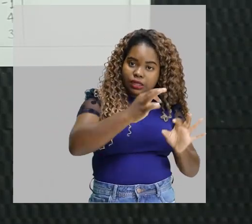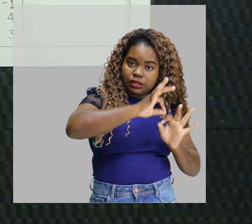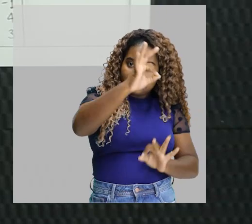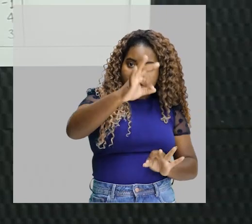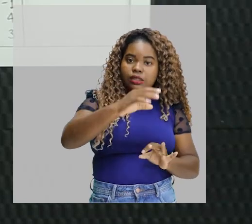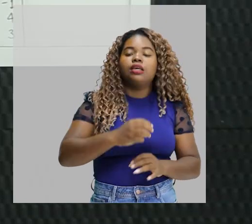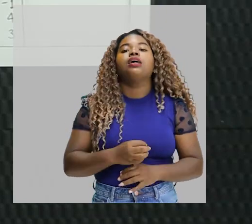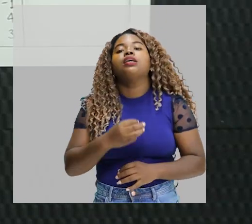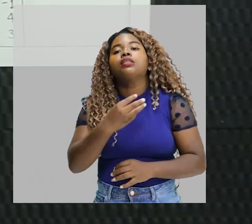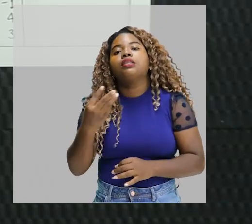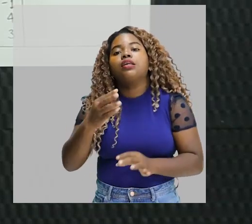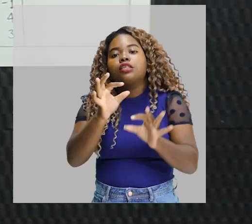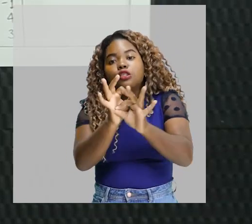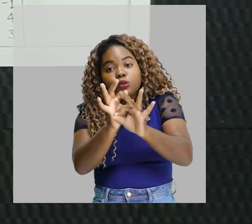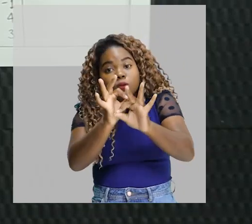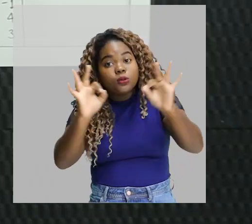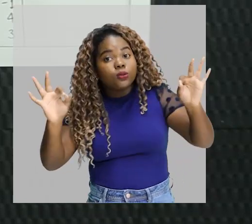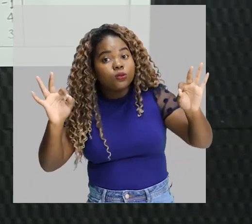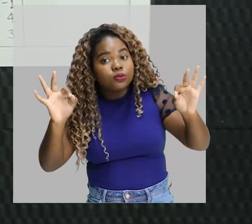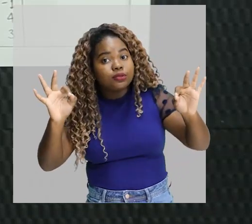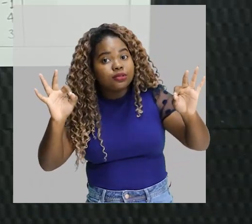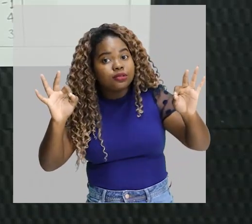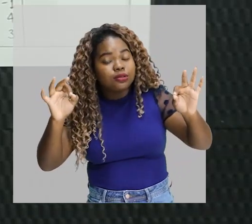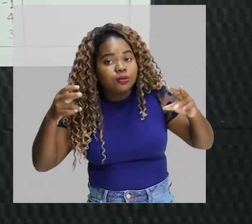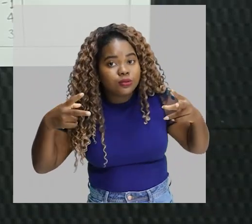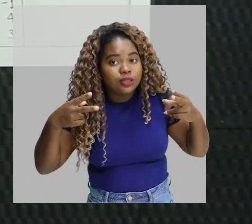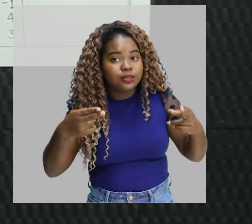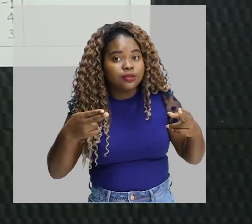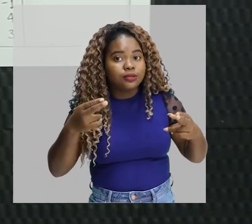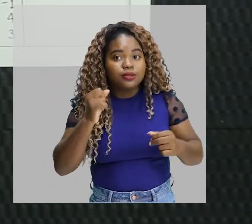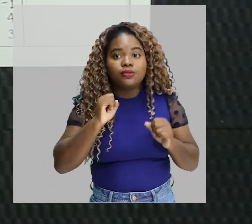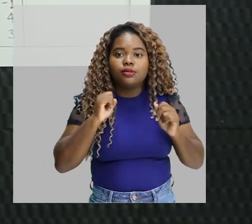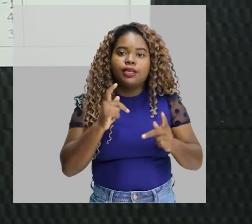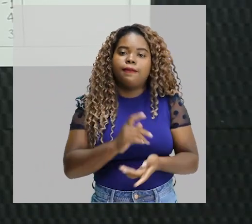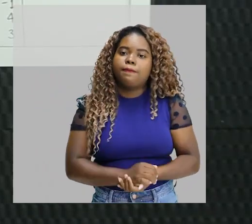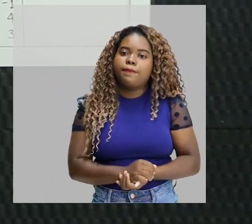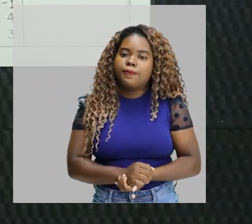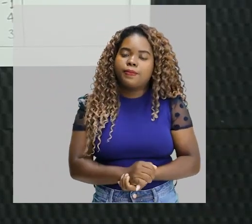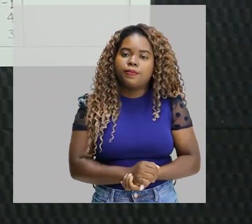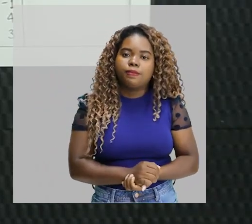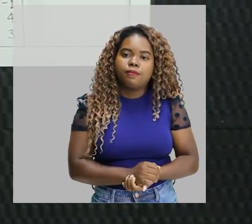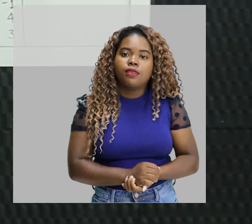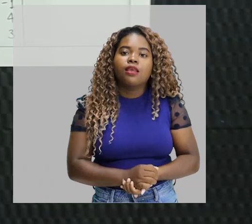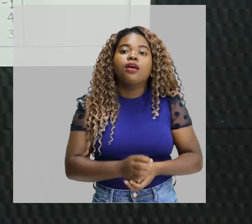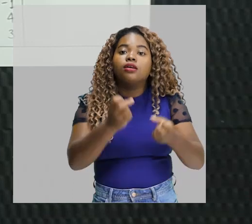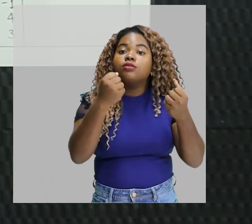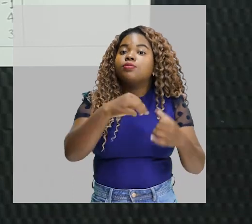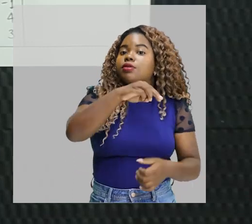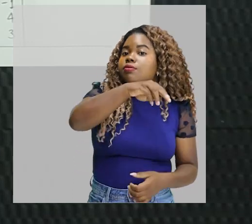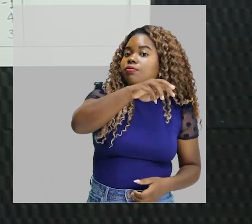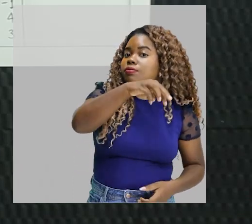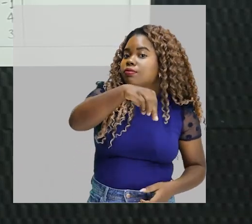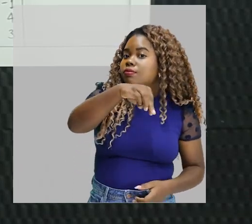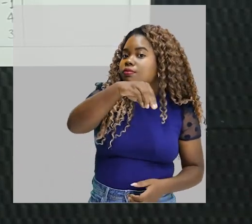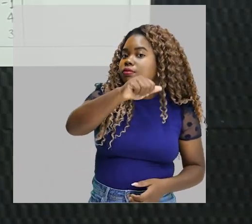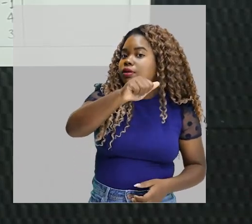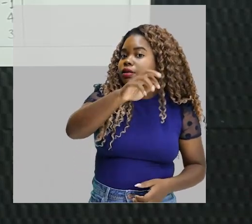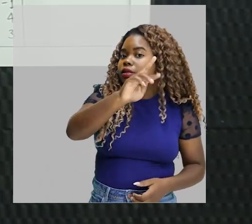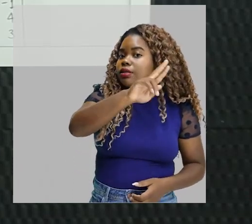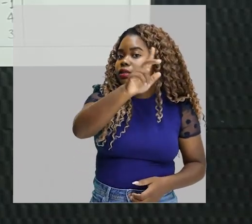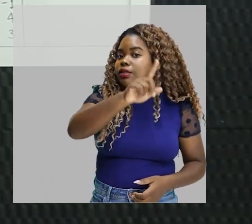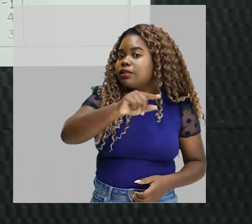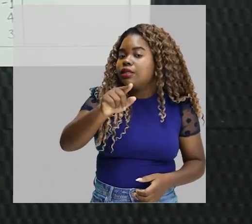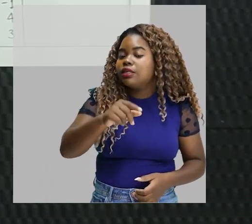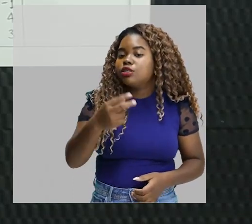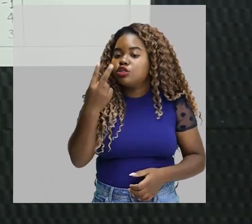as matrizes quadradas aí quando eu falo matriz quadrada de ordem 2 significa o quê que tem duas